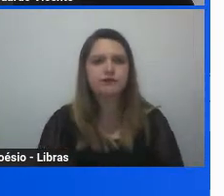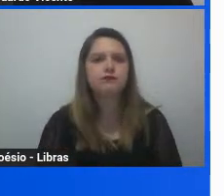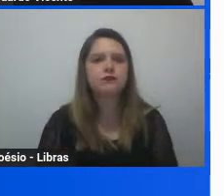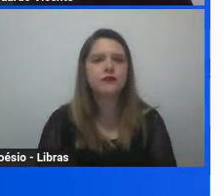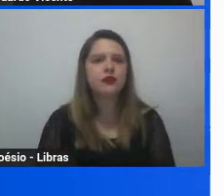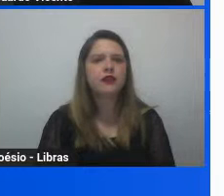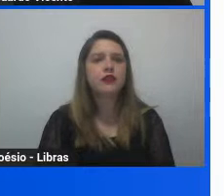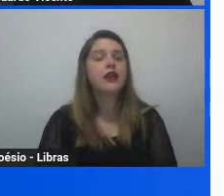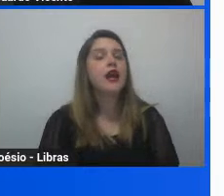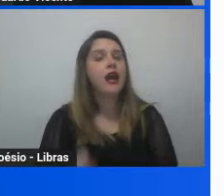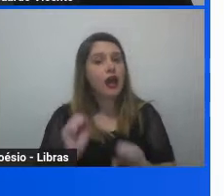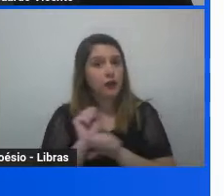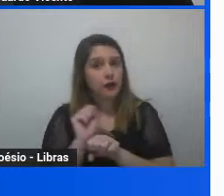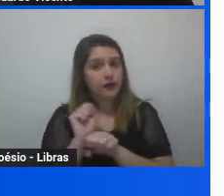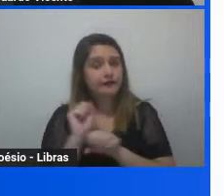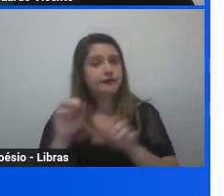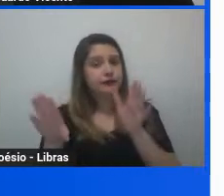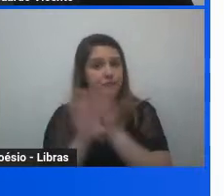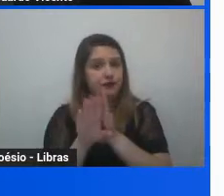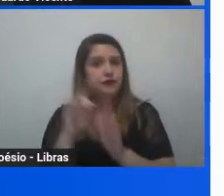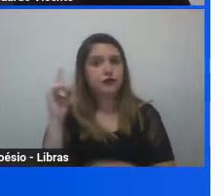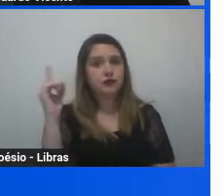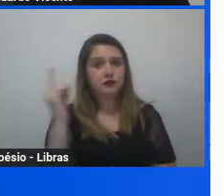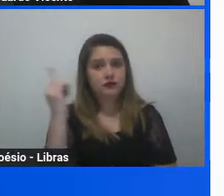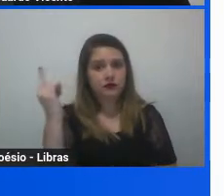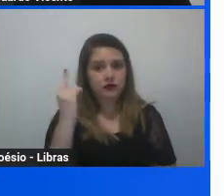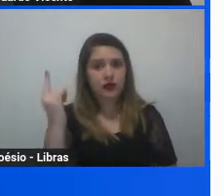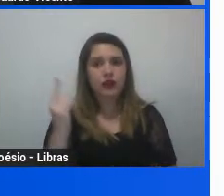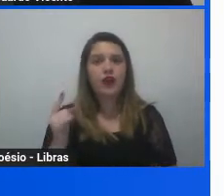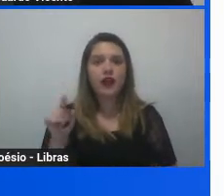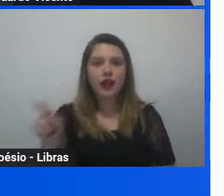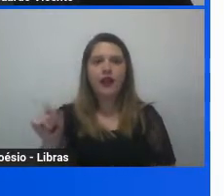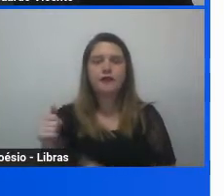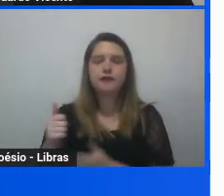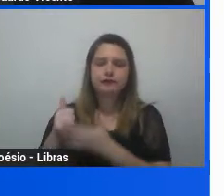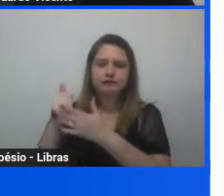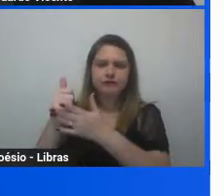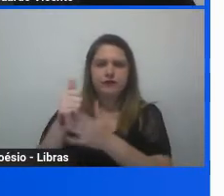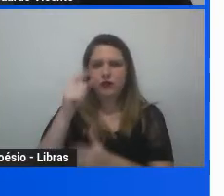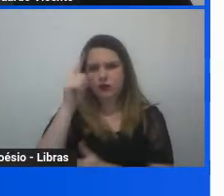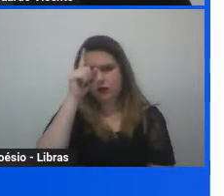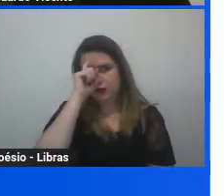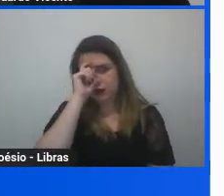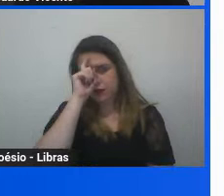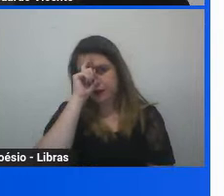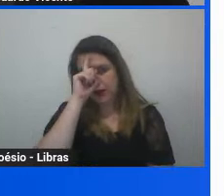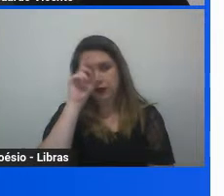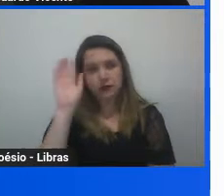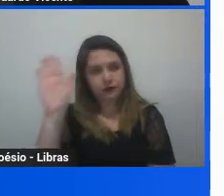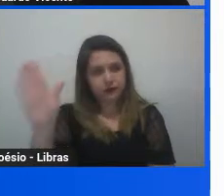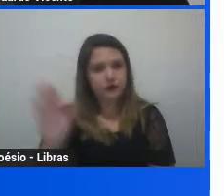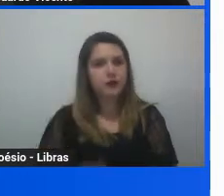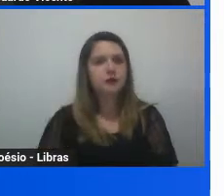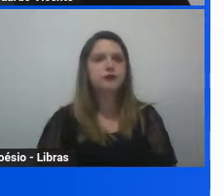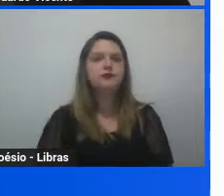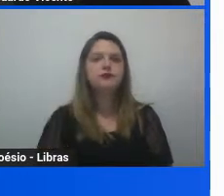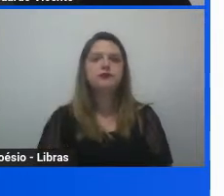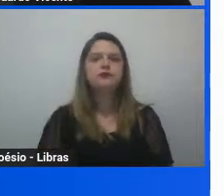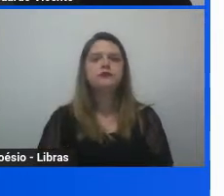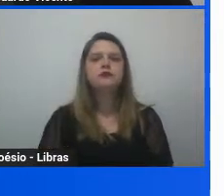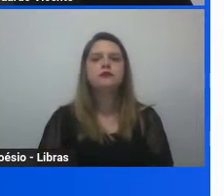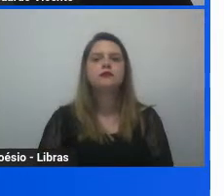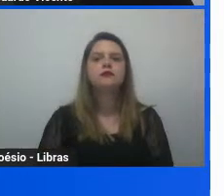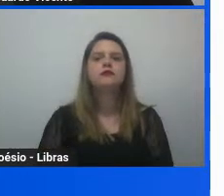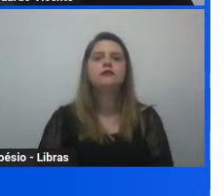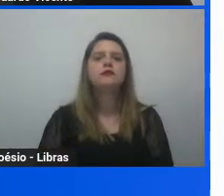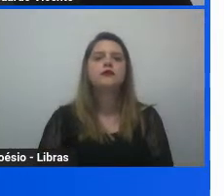Aguarda a chegada do SAMU ou encaminhe a vítima, caso seja possível, para uma unidade de pronto-socorro.